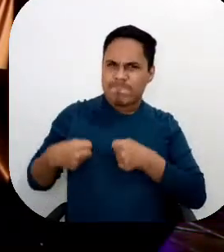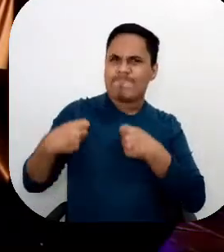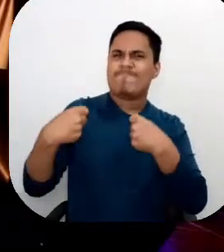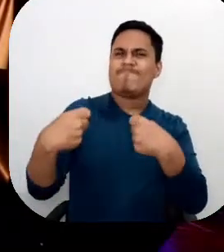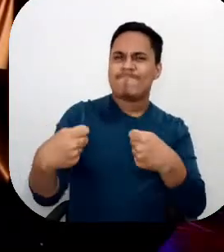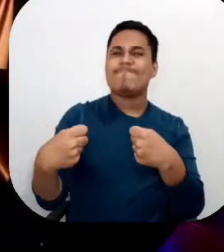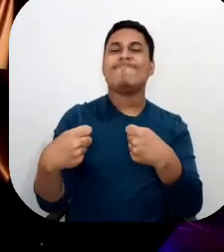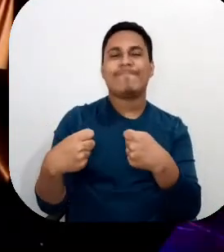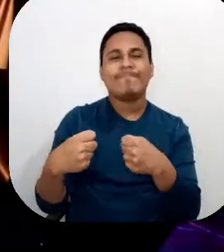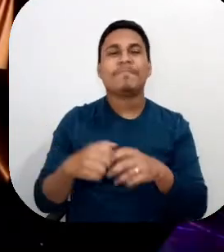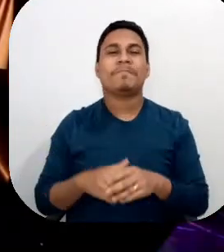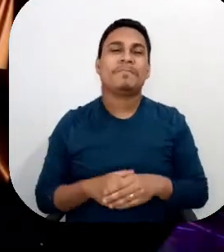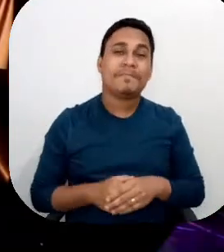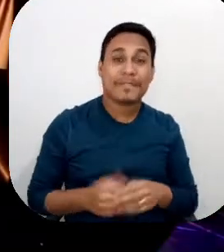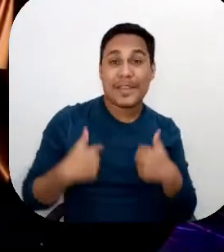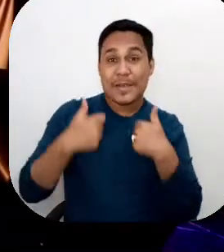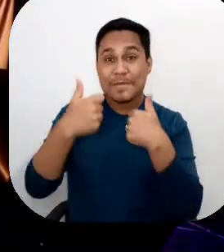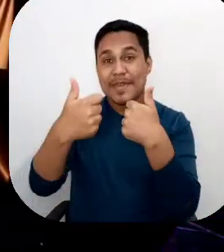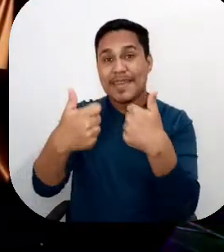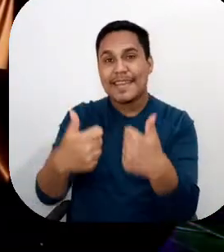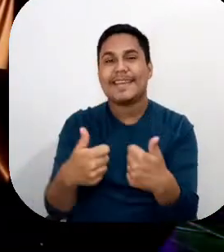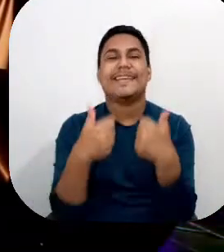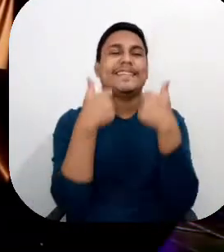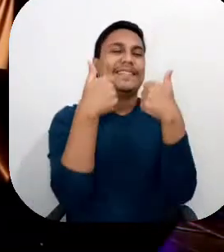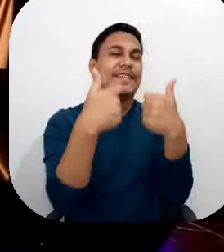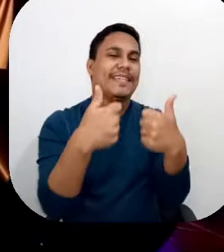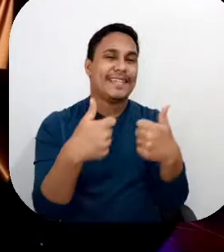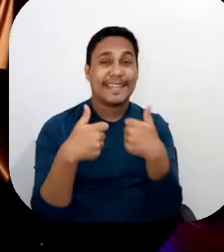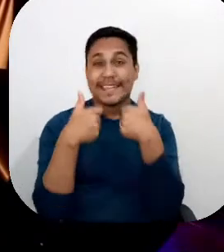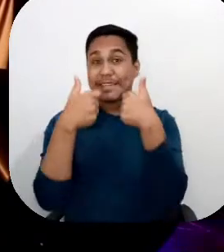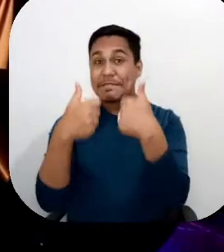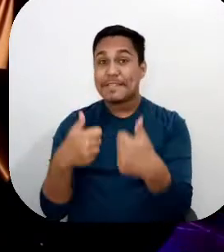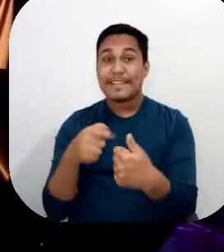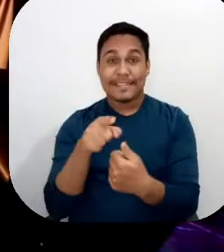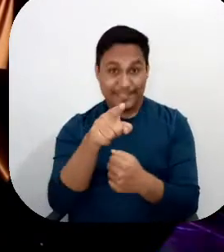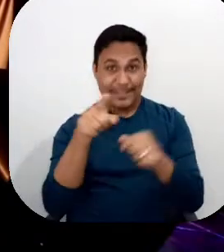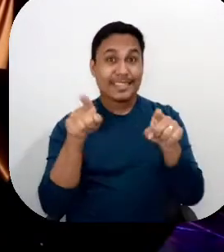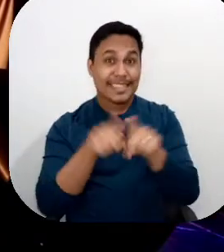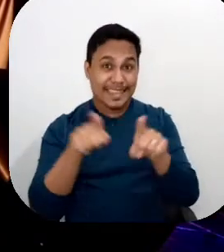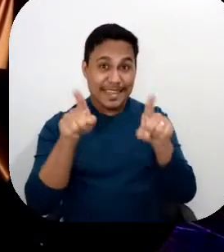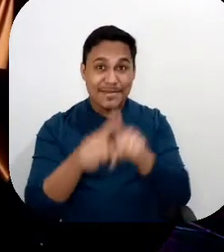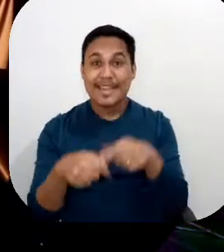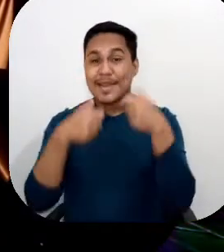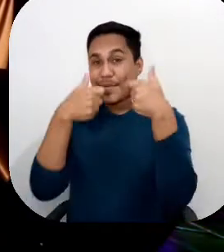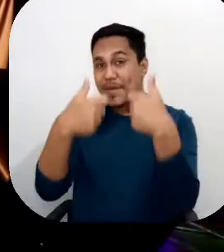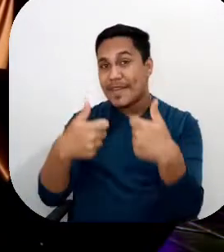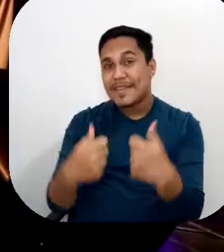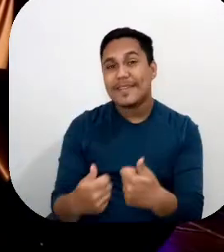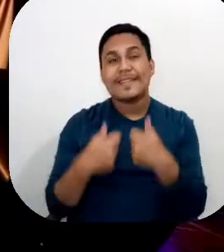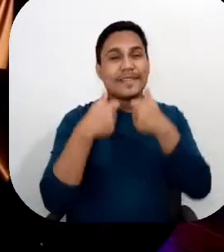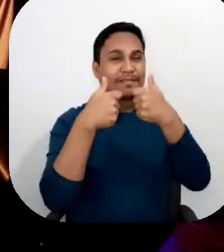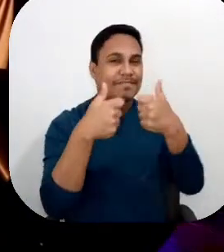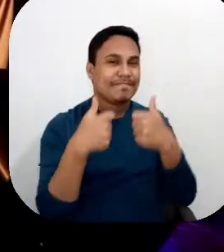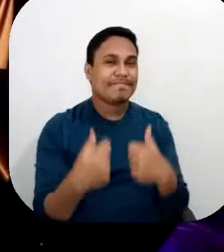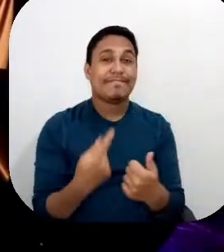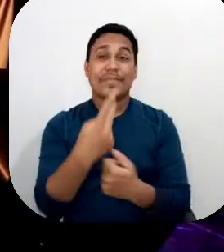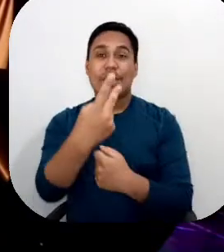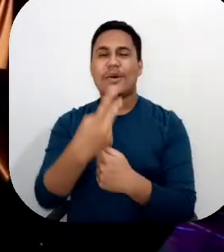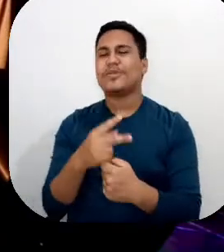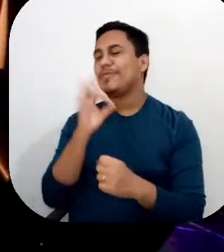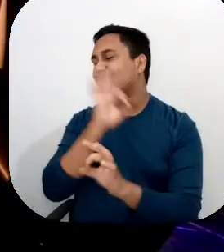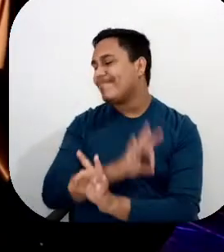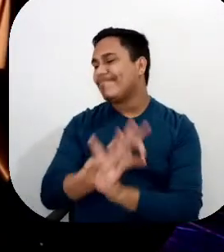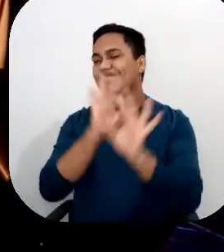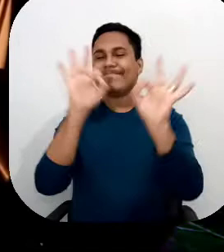nosso melhor. Eu tô bem, tô bem, tô bem. Você também tá